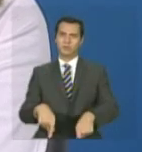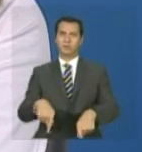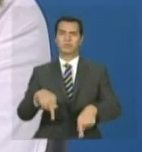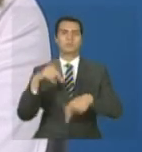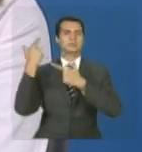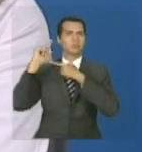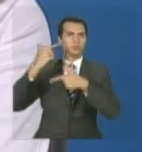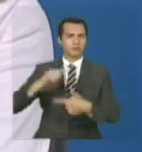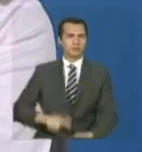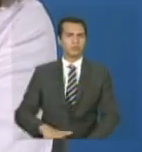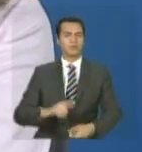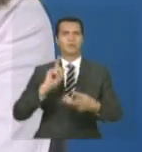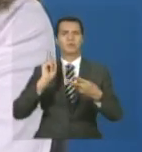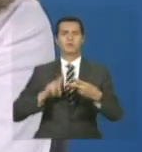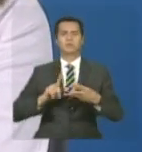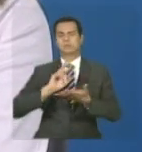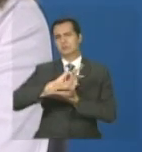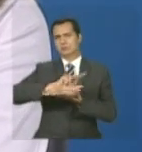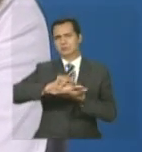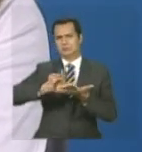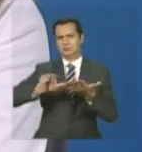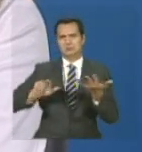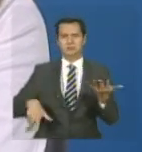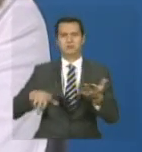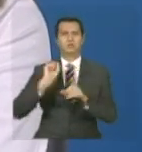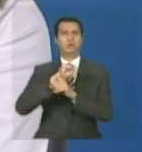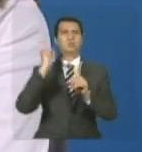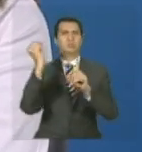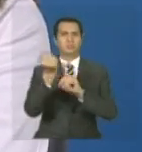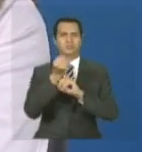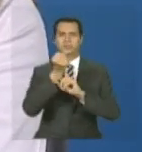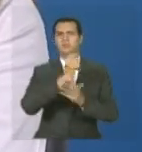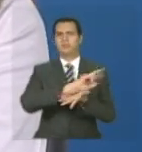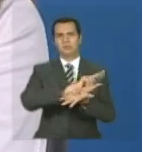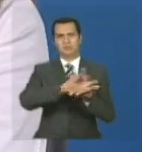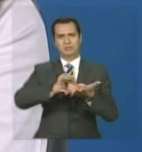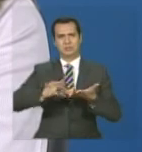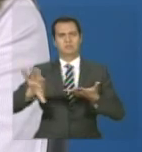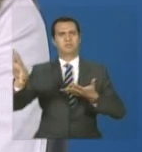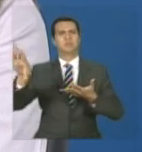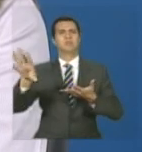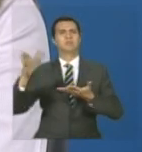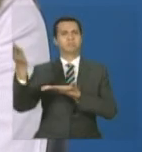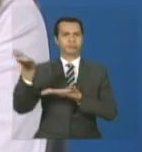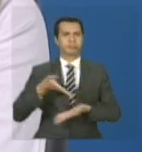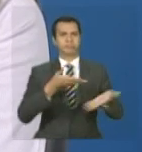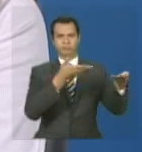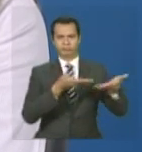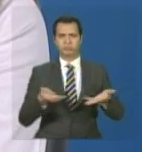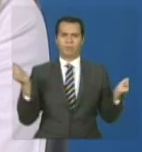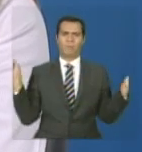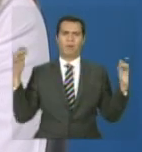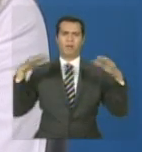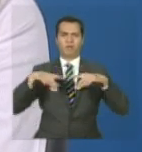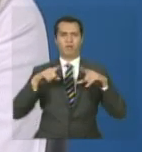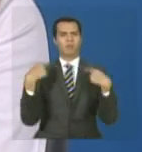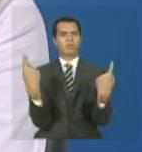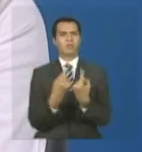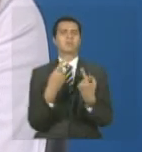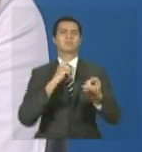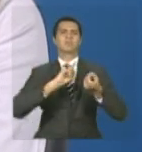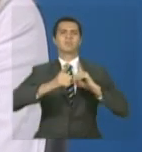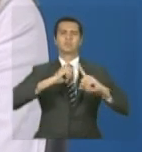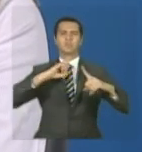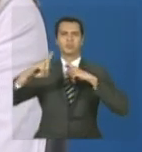comunidades tradicionais, entre outras pessoas da sociedade, né, para virem discutir uma questão que é a mais importante nas